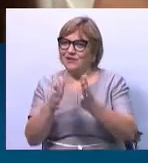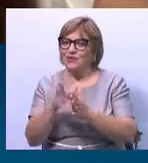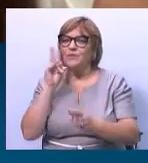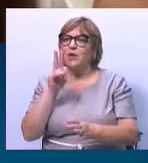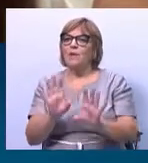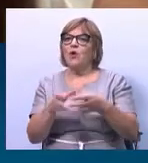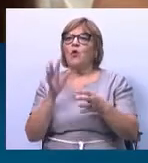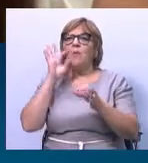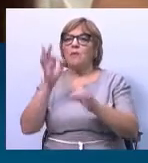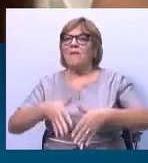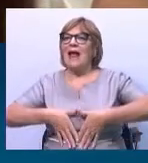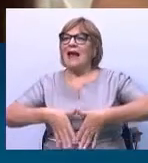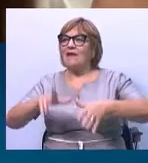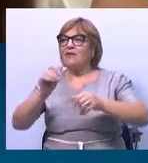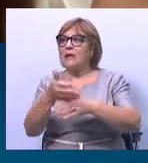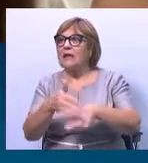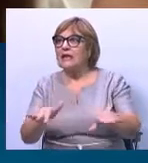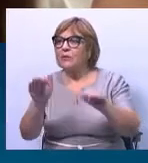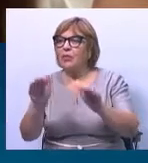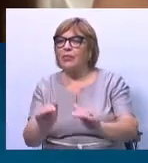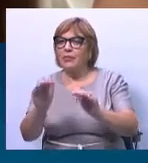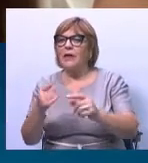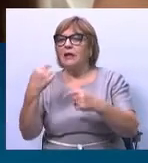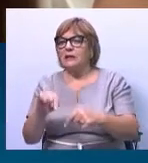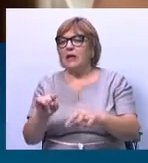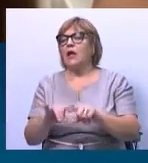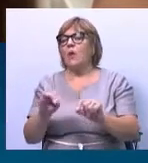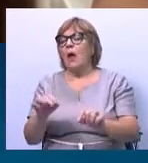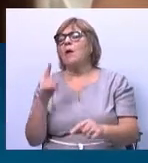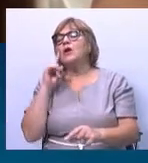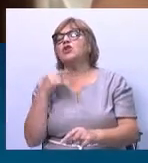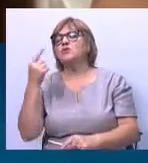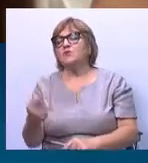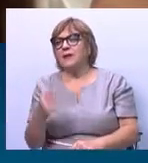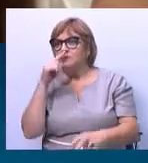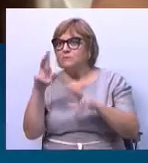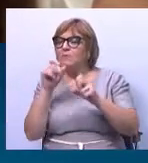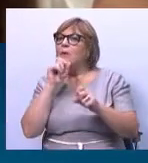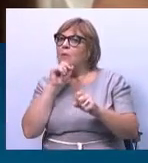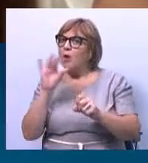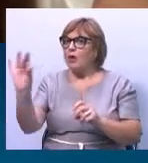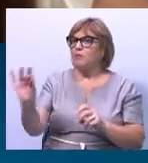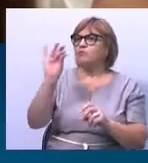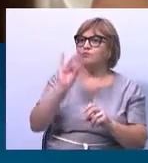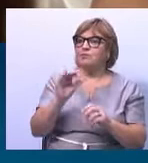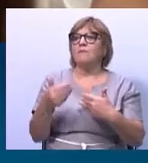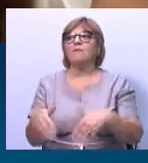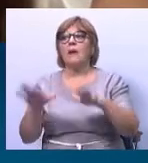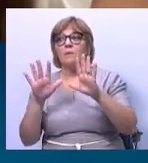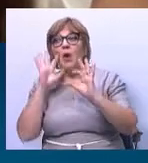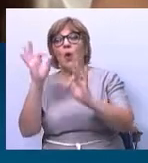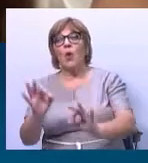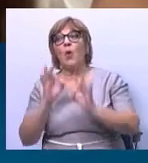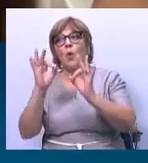o grupo específico das grávidas e das crianças pequenas e percebemos que nesses casos em particulares a aromaterapia pode ser utilizada, mas com